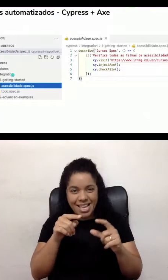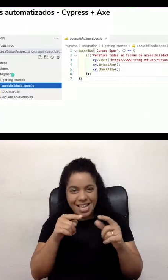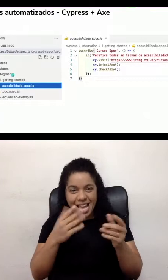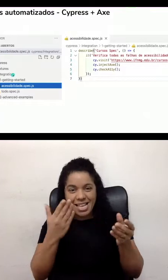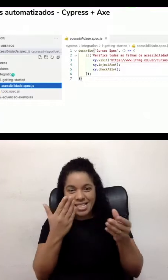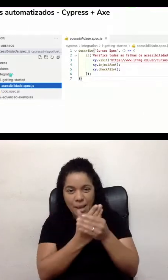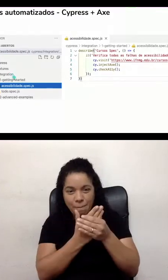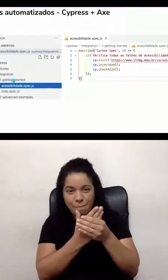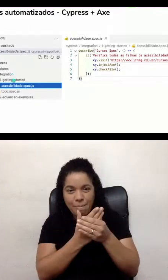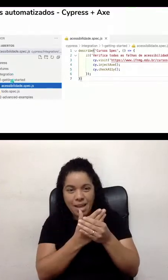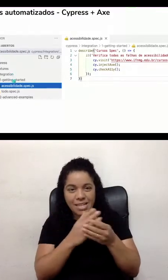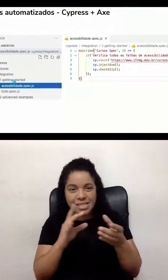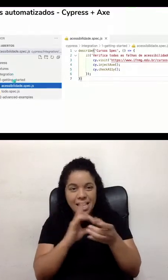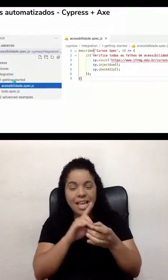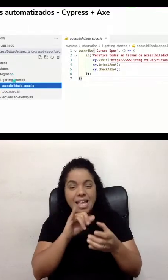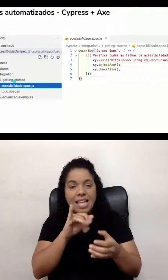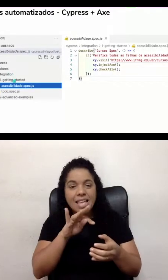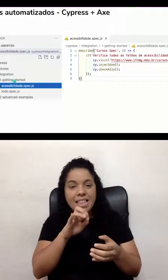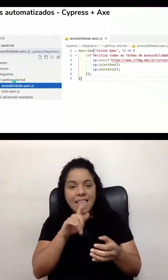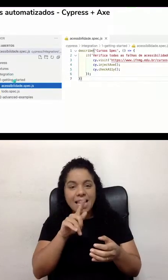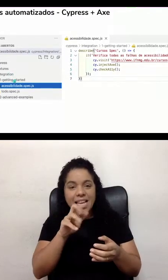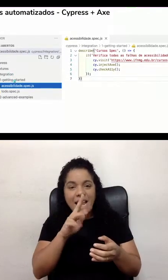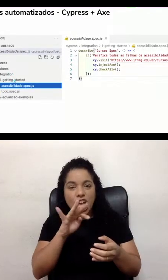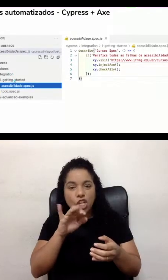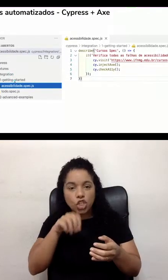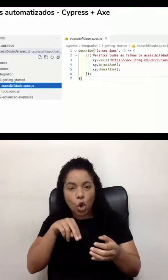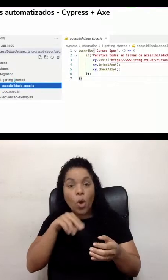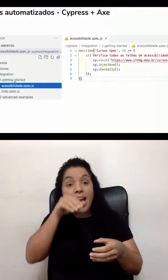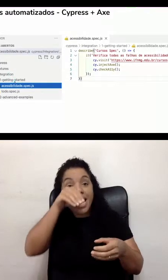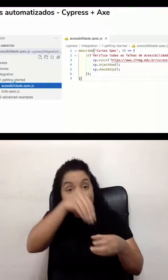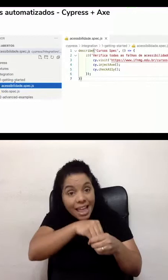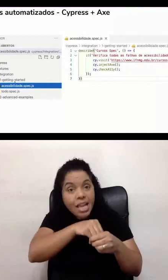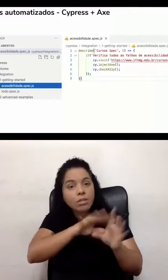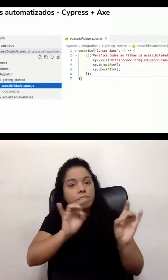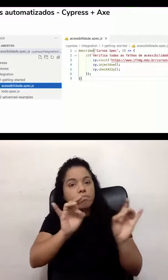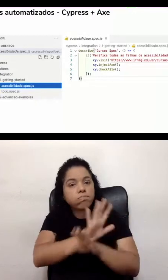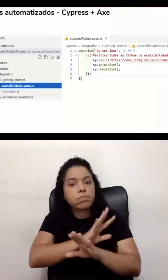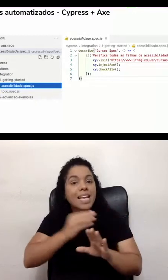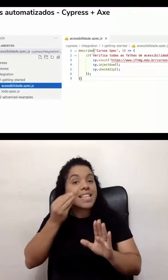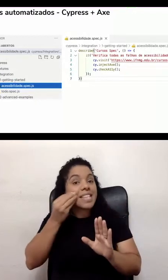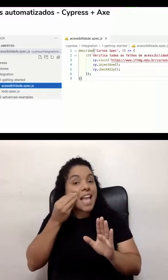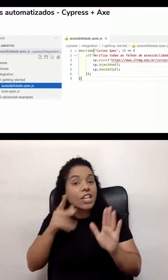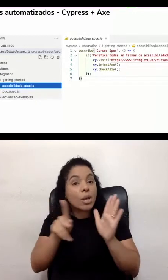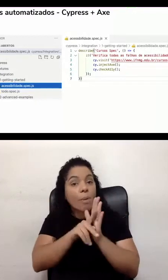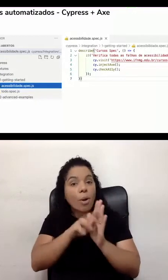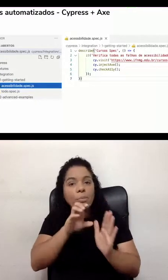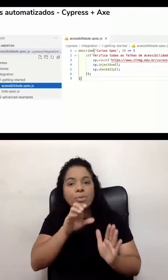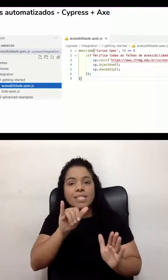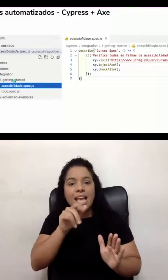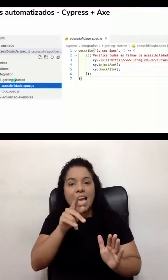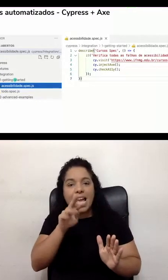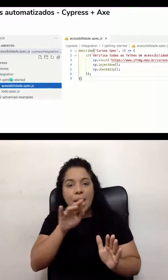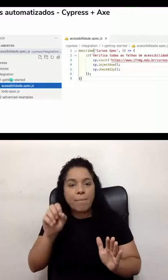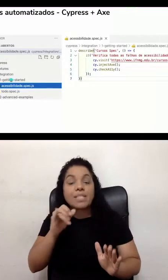pasta, integration, e dentro dela eu já tenho alguns testes do Cypress. O Cypress já traz para mim alguns exemplos,